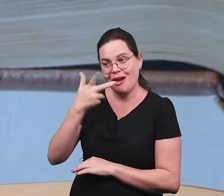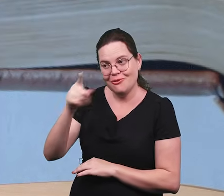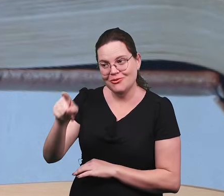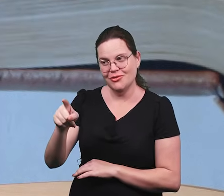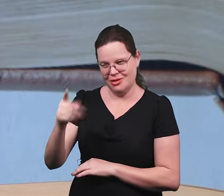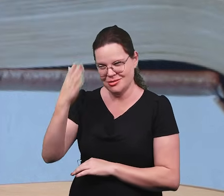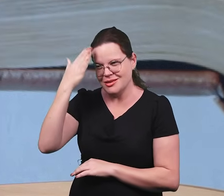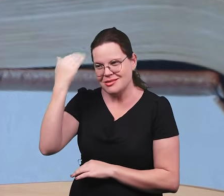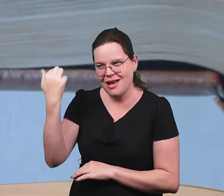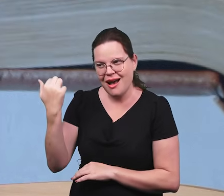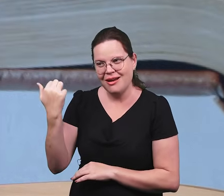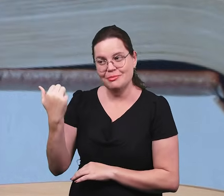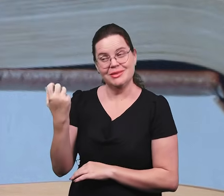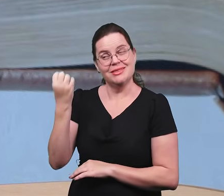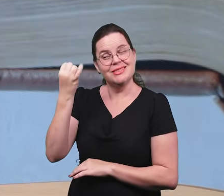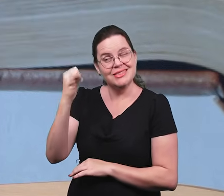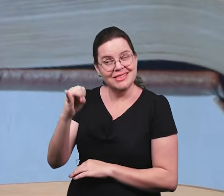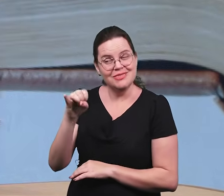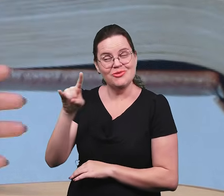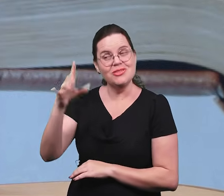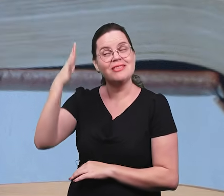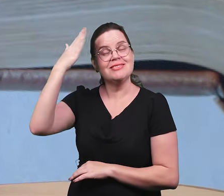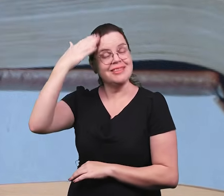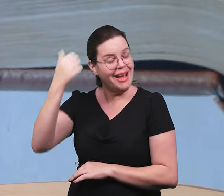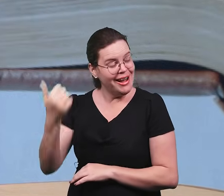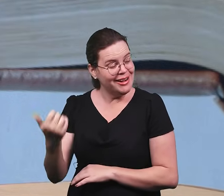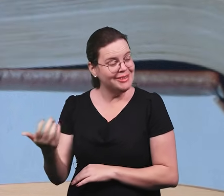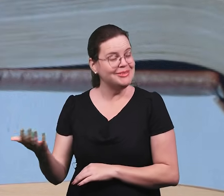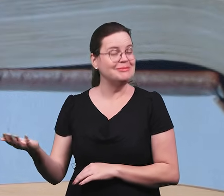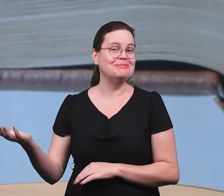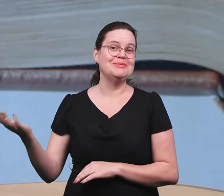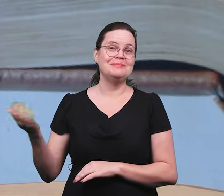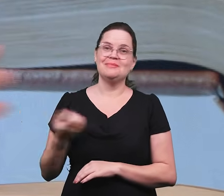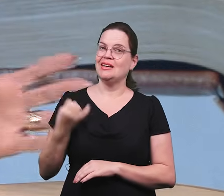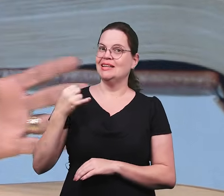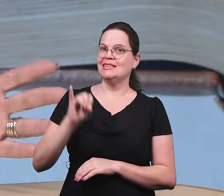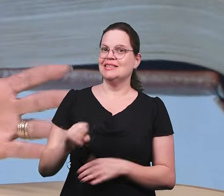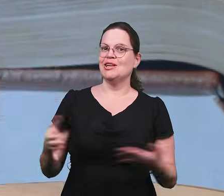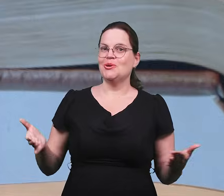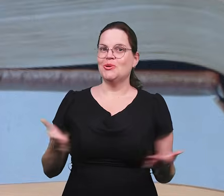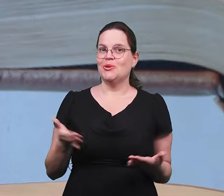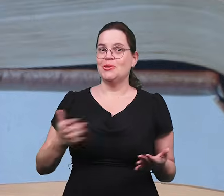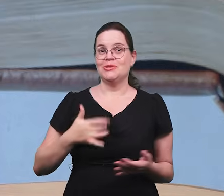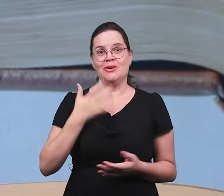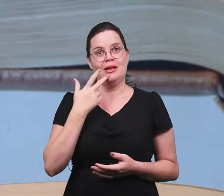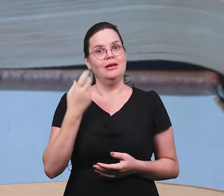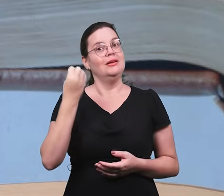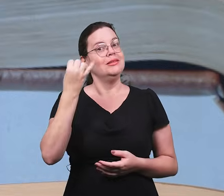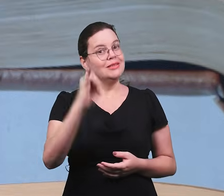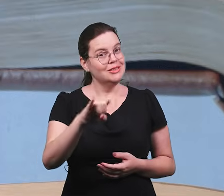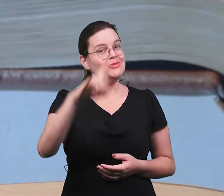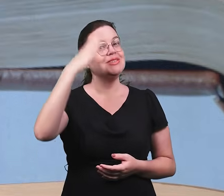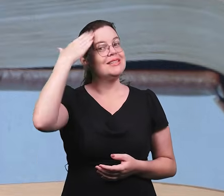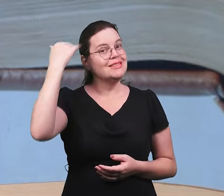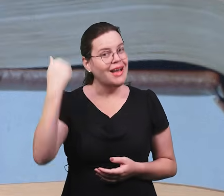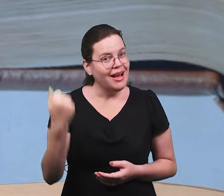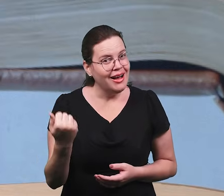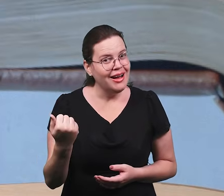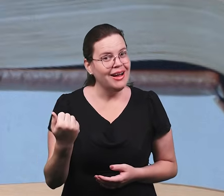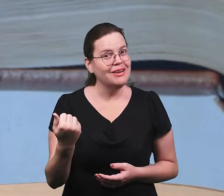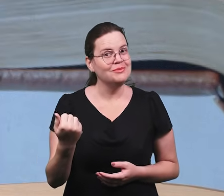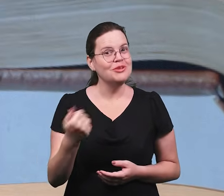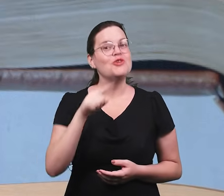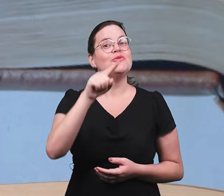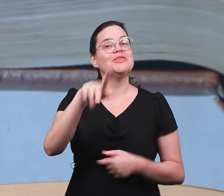você, é essa expressão, né? Se fosse hoje, Jesus ia virar para nós e ia falar assim: se você